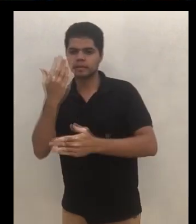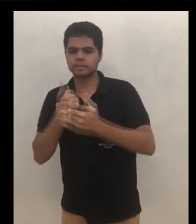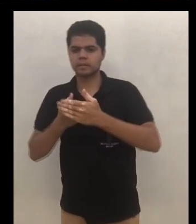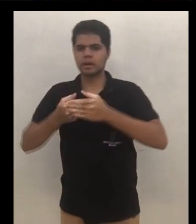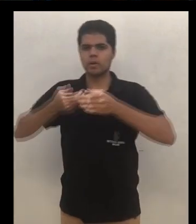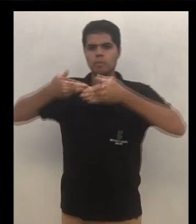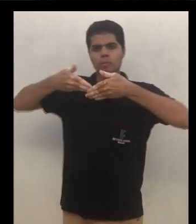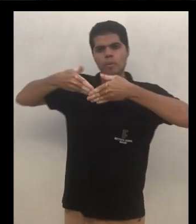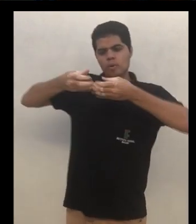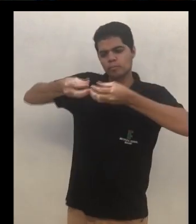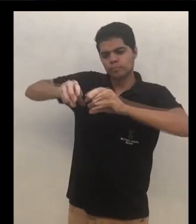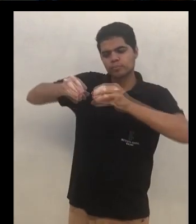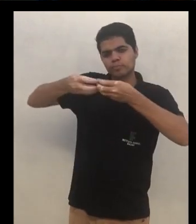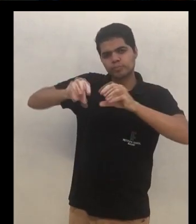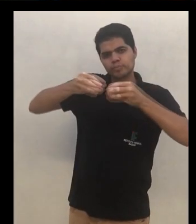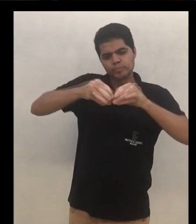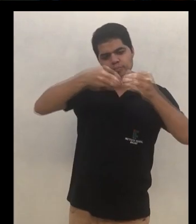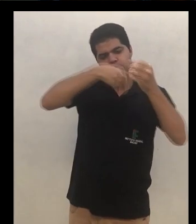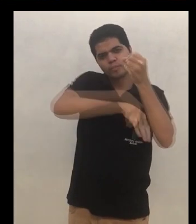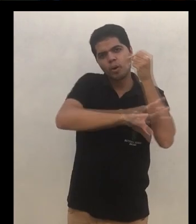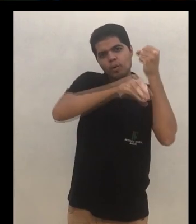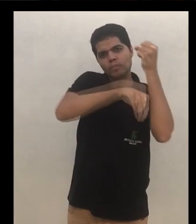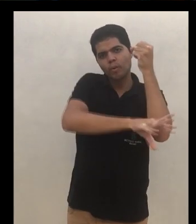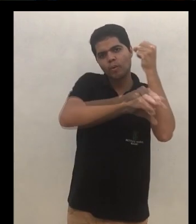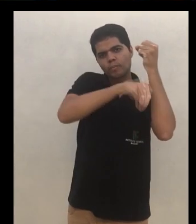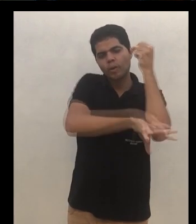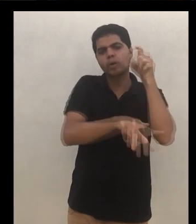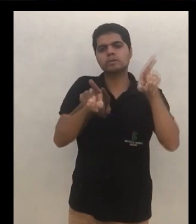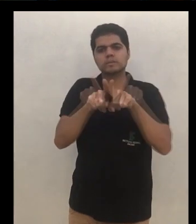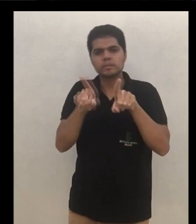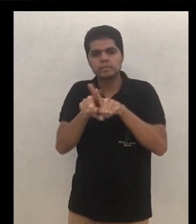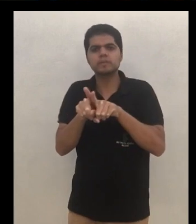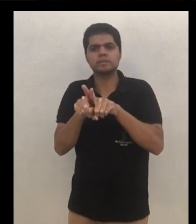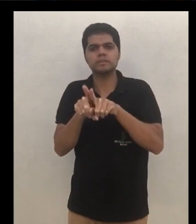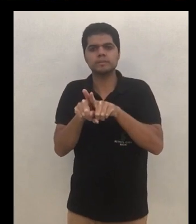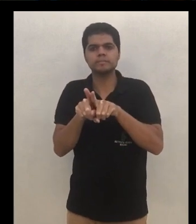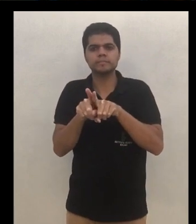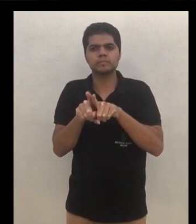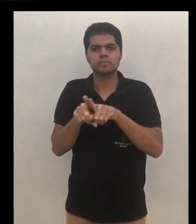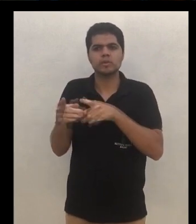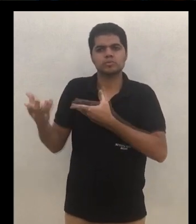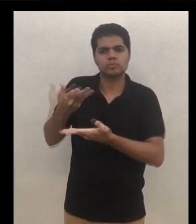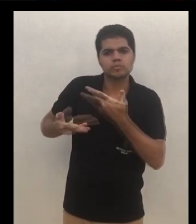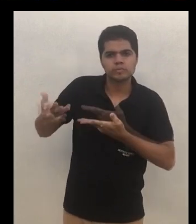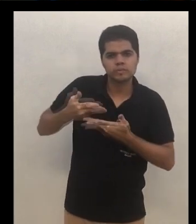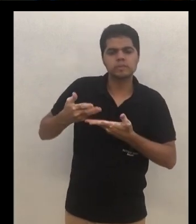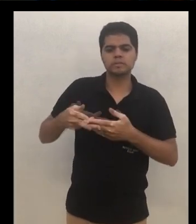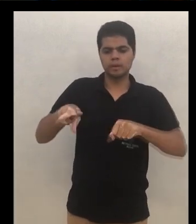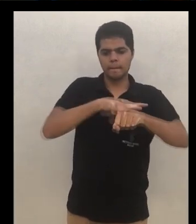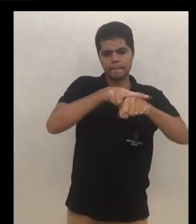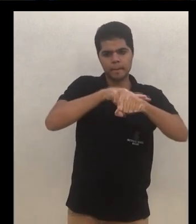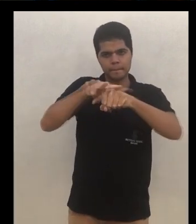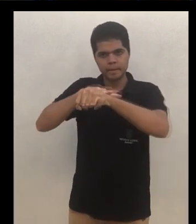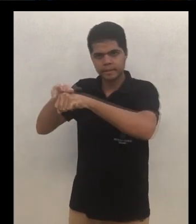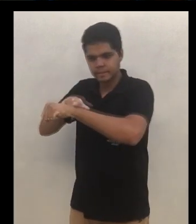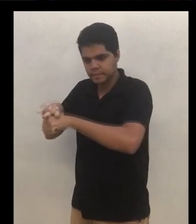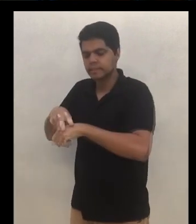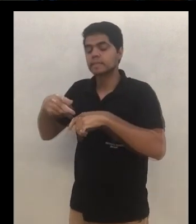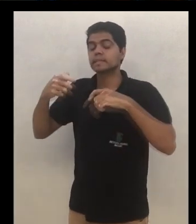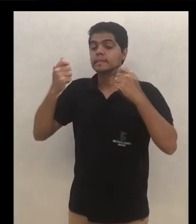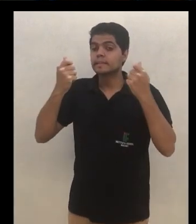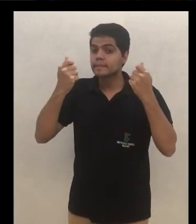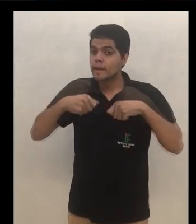proteção, que garantam bastante o bem-estar animal. O acesso à pastagem, né, com vegetação arbórea, é